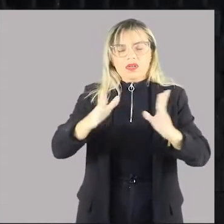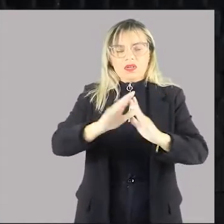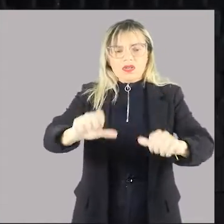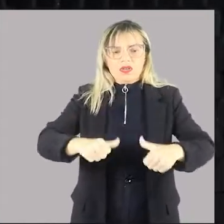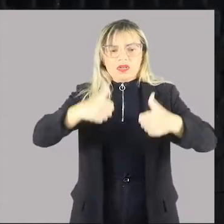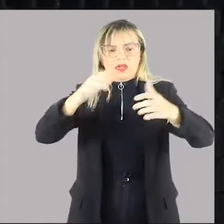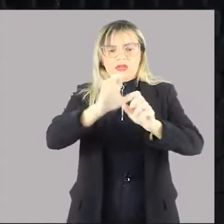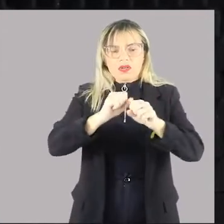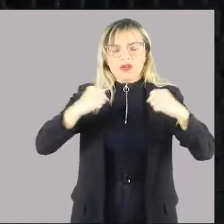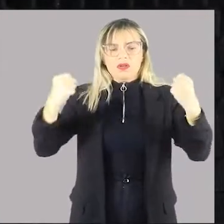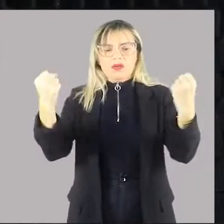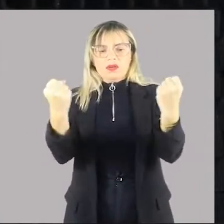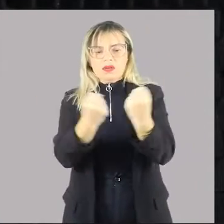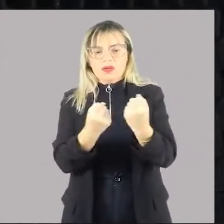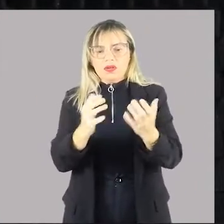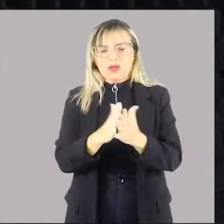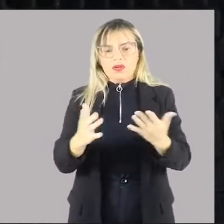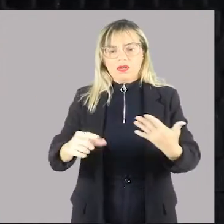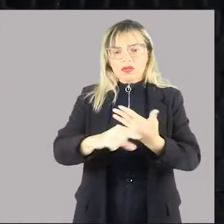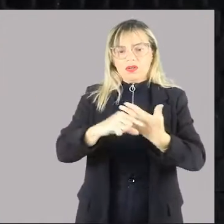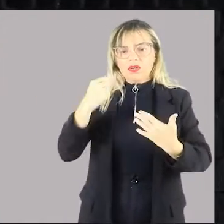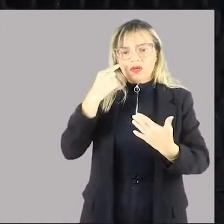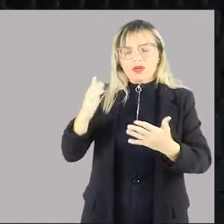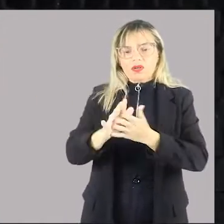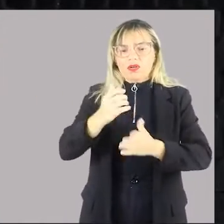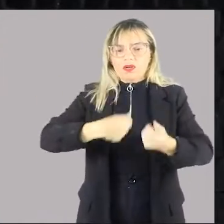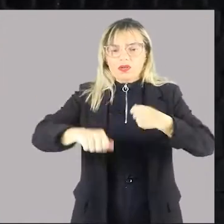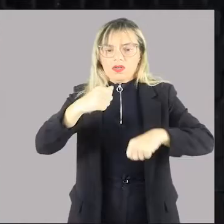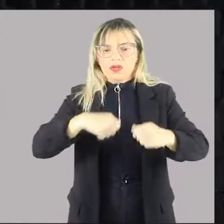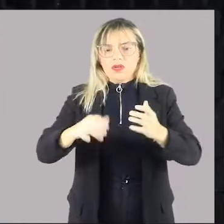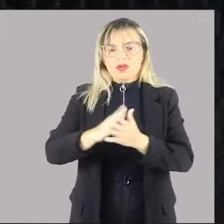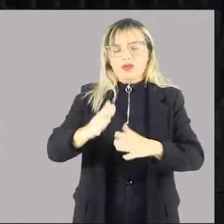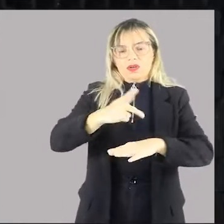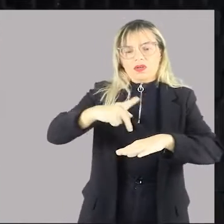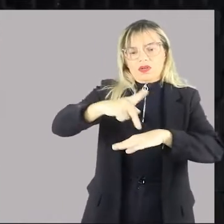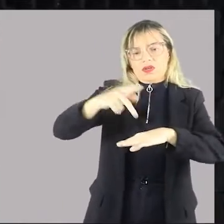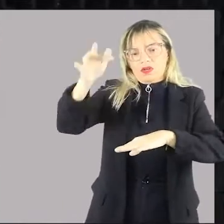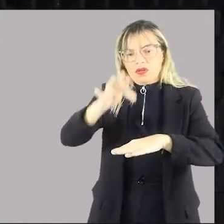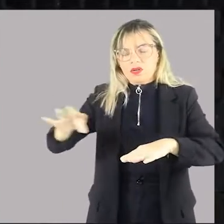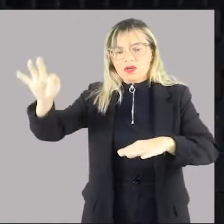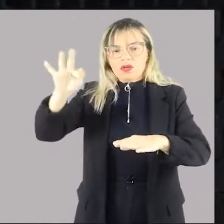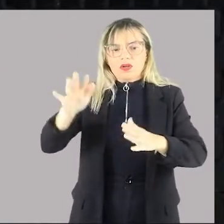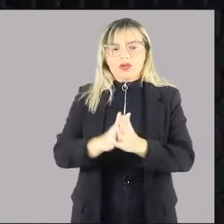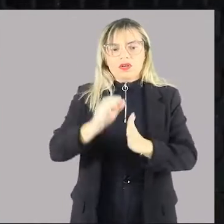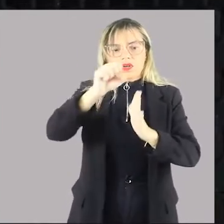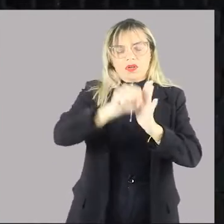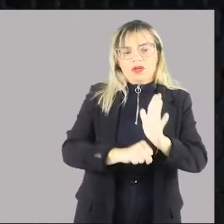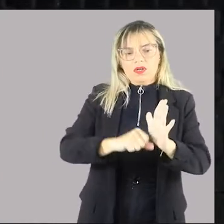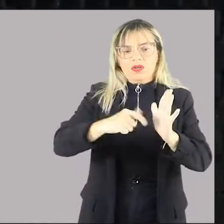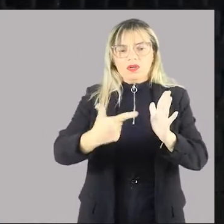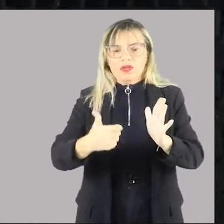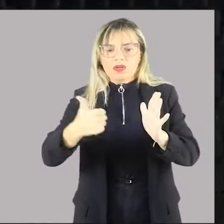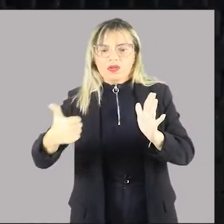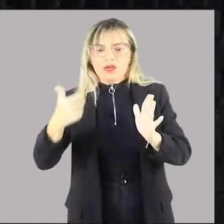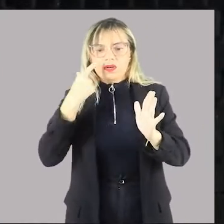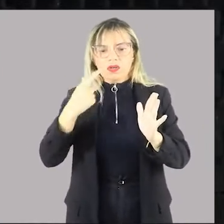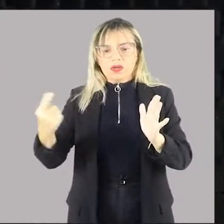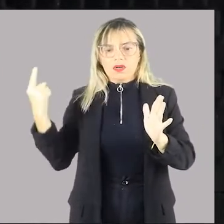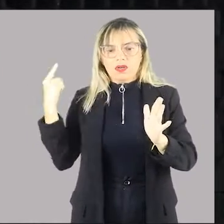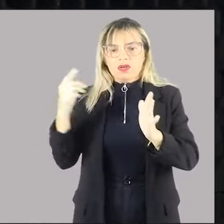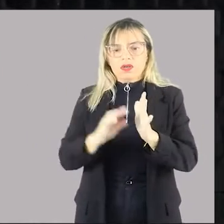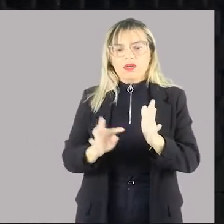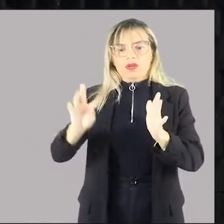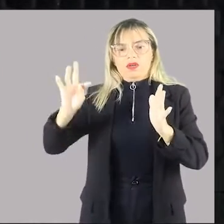social. Segundo, por exemplo, o economista francês agora do século XXI, um economista bem atual, o